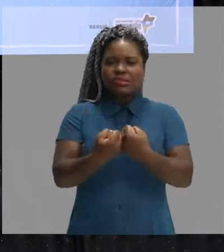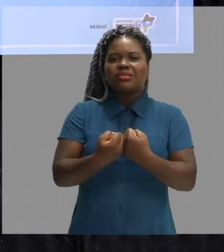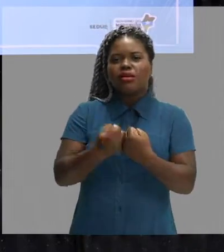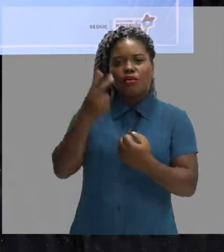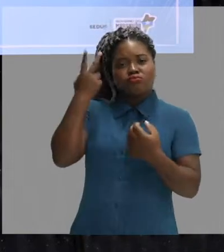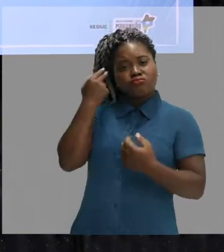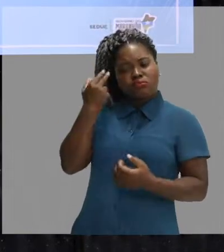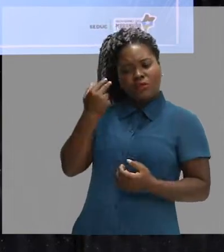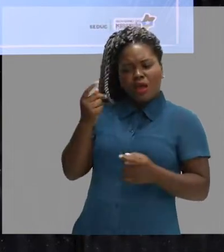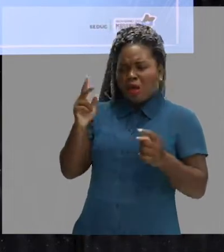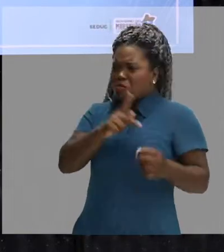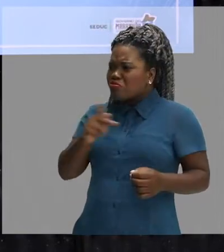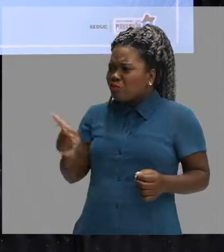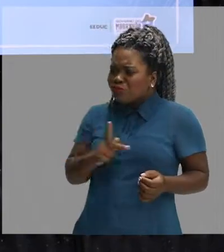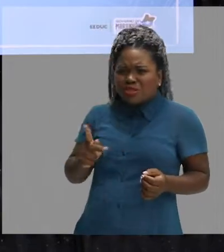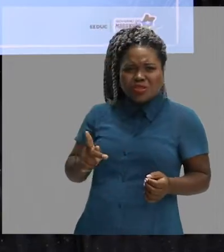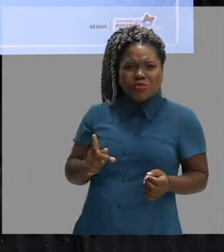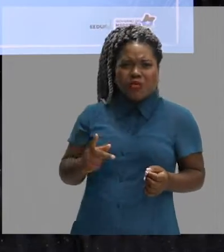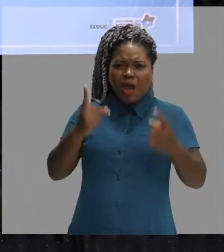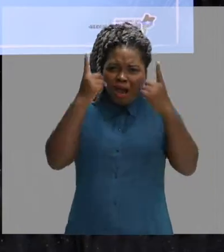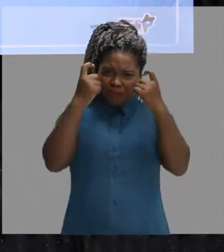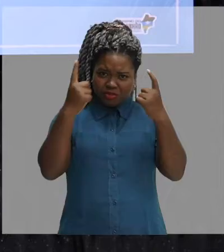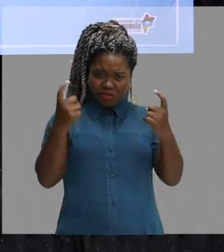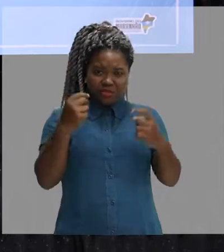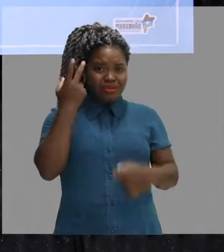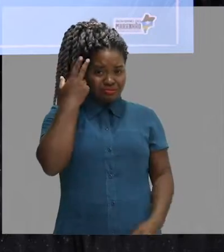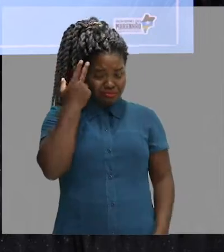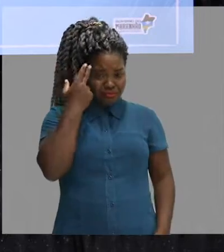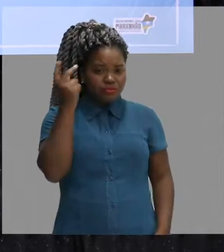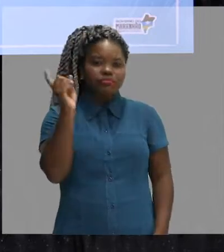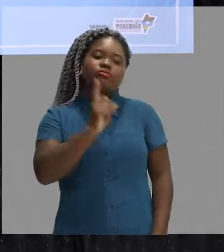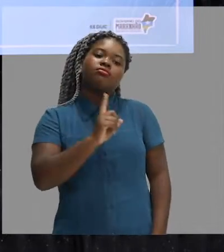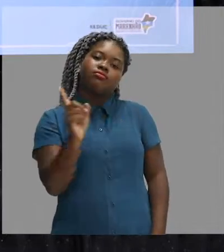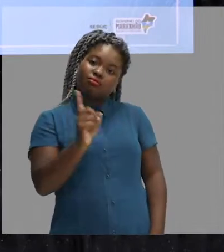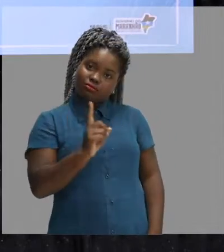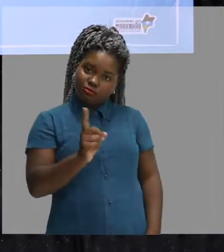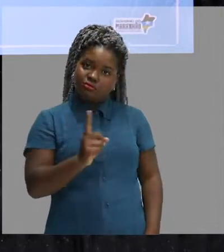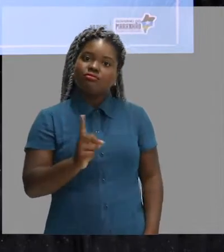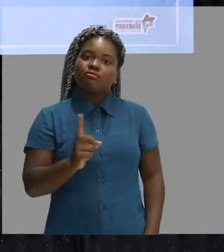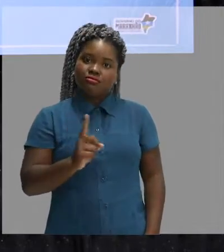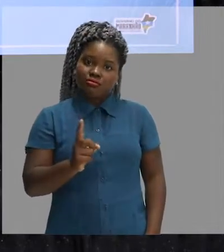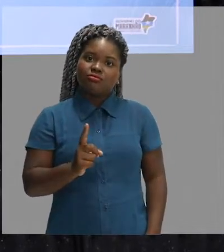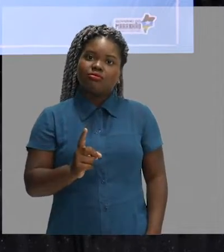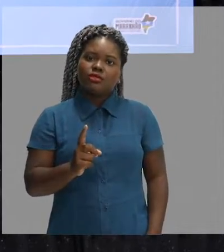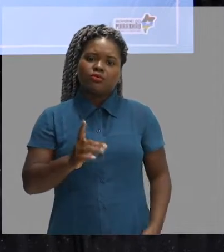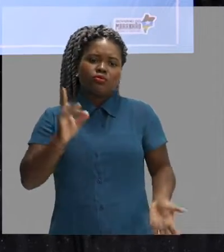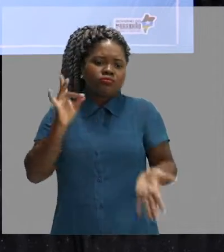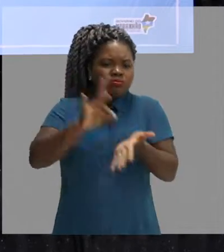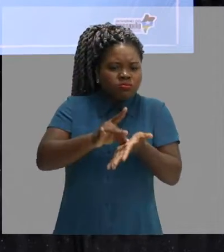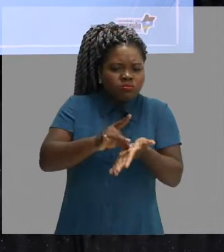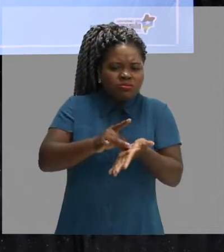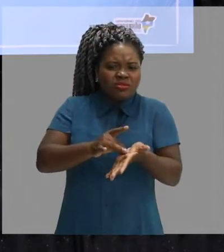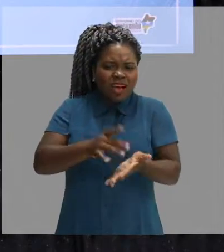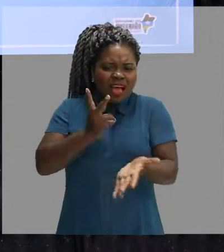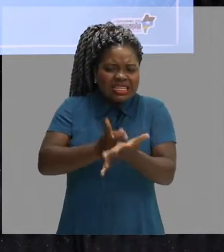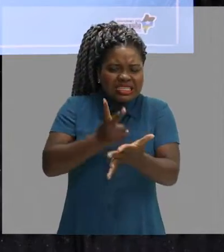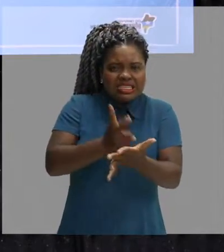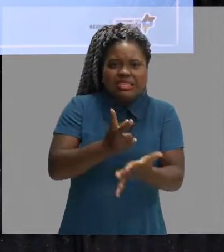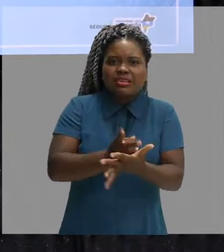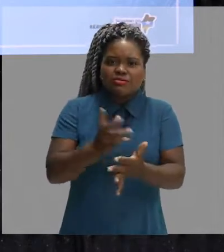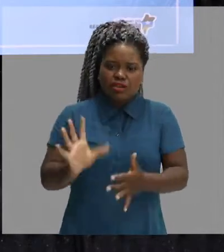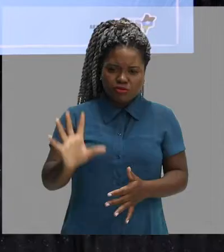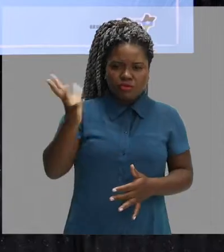isso? A violência é uma coisa normal? Não. Quer dizer que, como fato, por ser algo frequente, consideramos